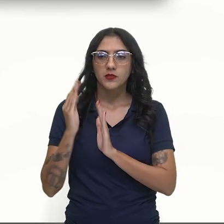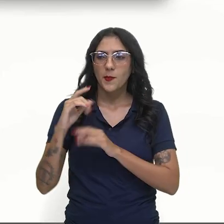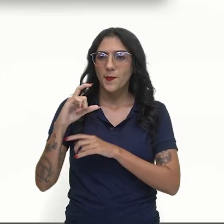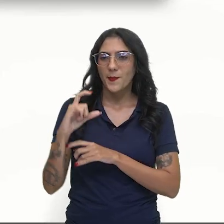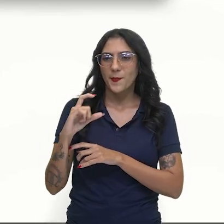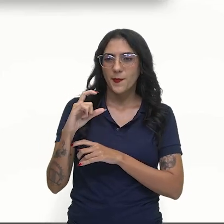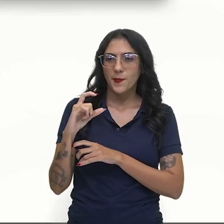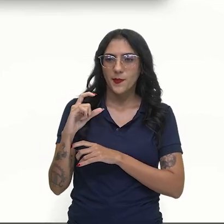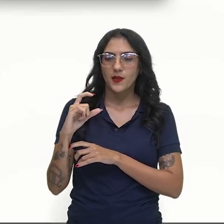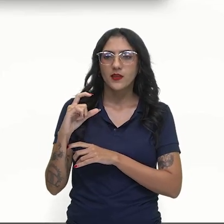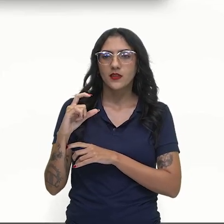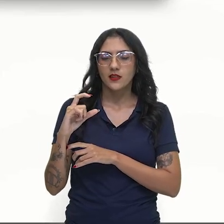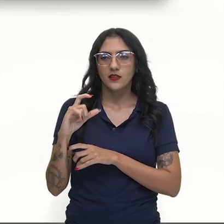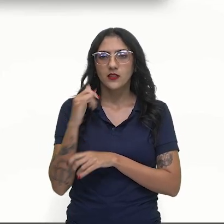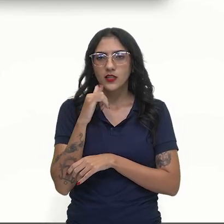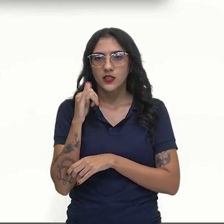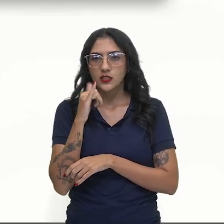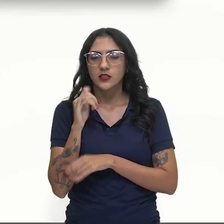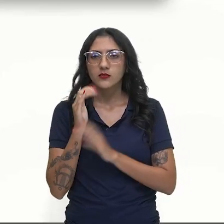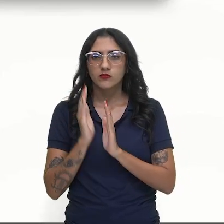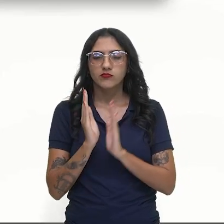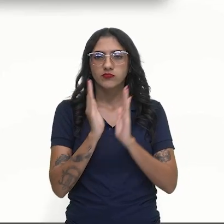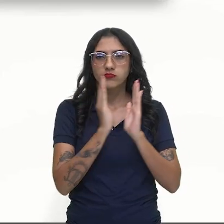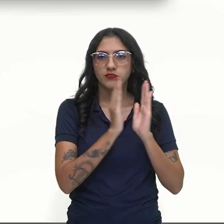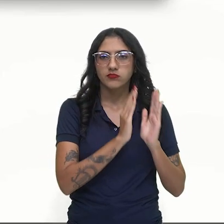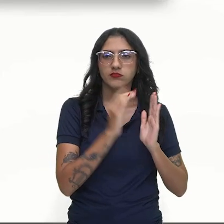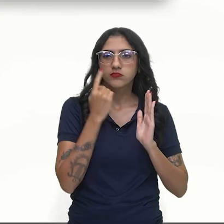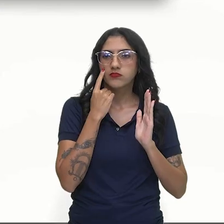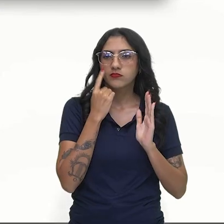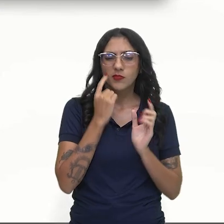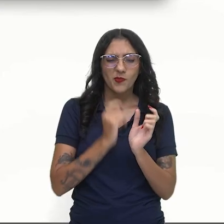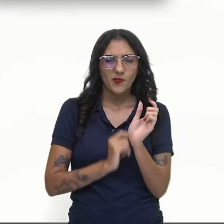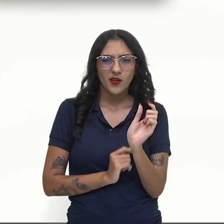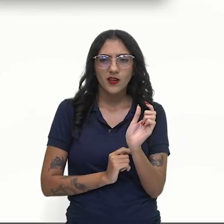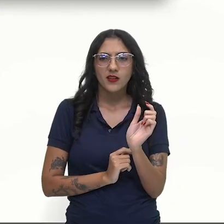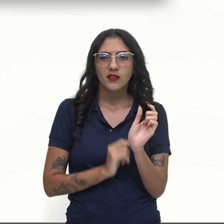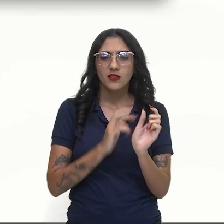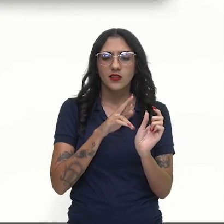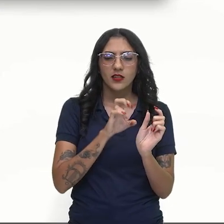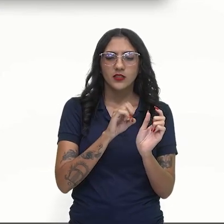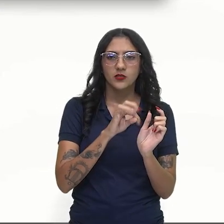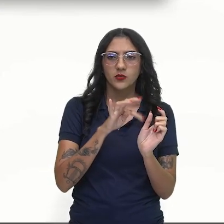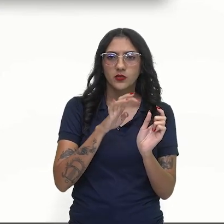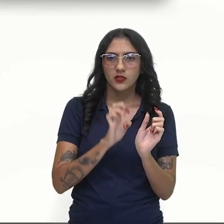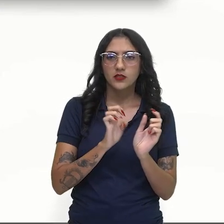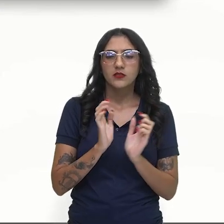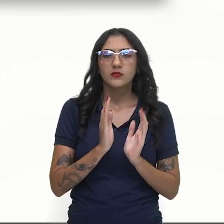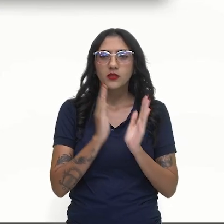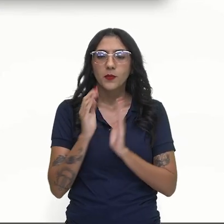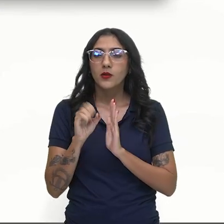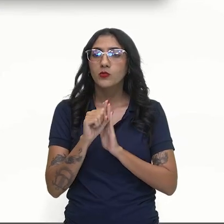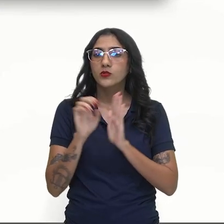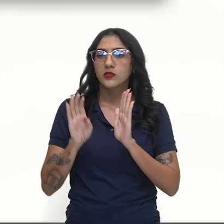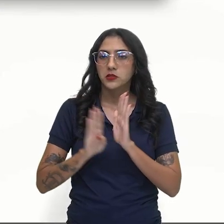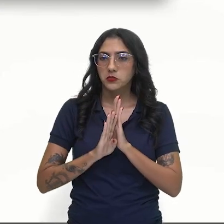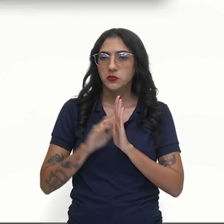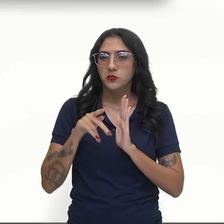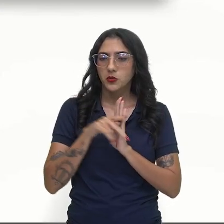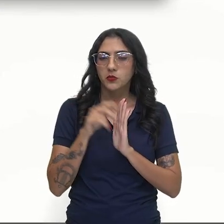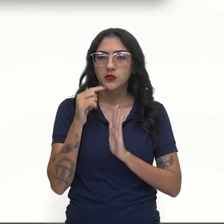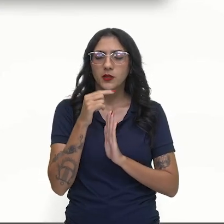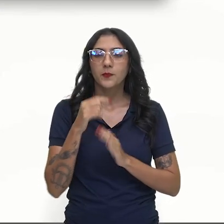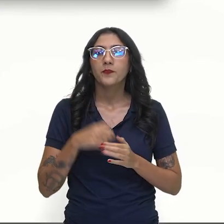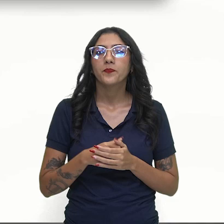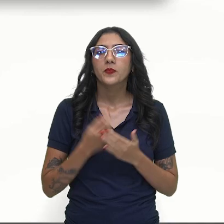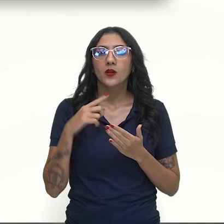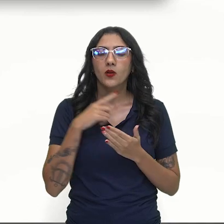pilha, tenho os resistores e o seu símbolo. Eles representam